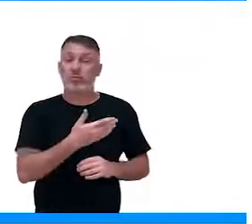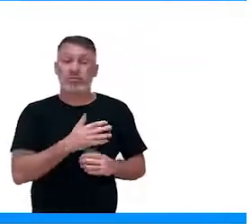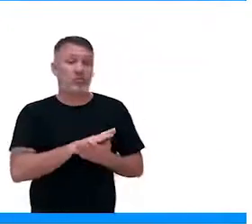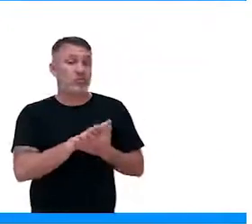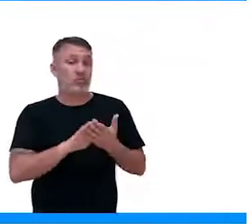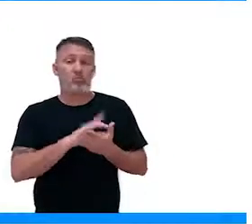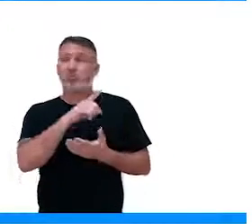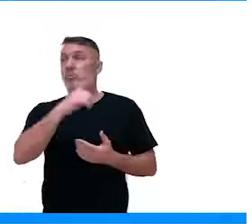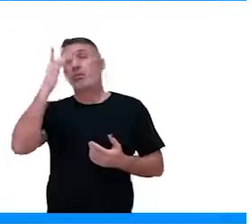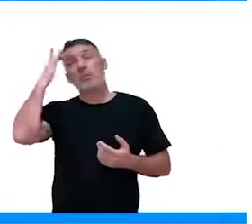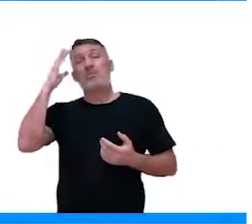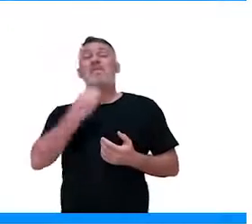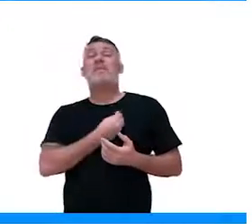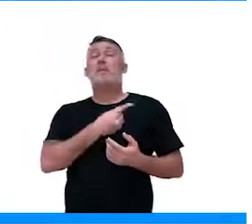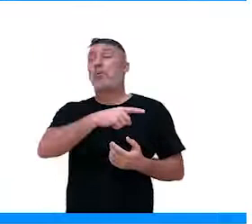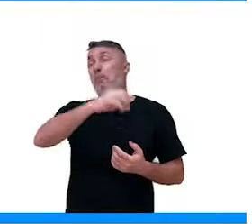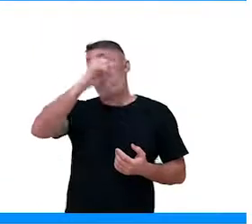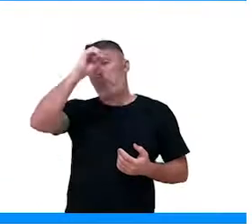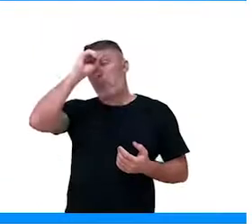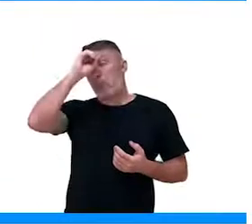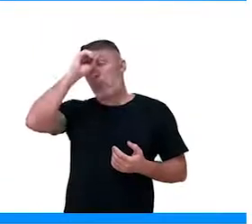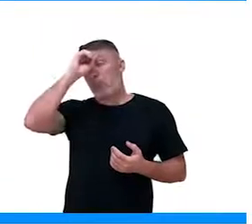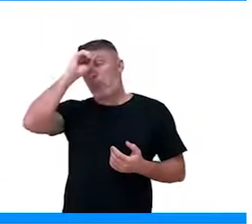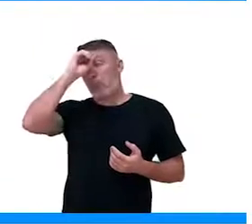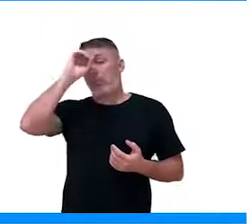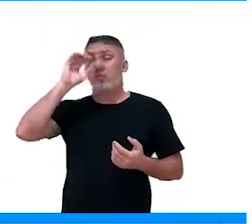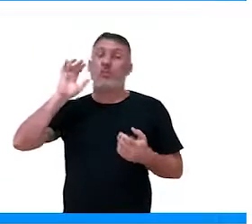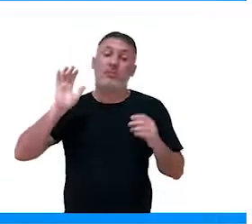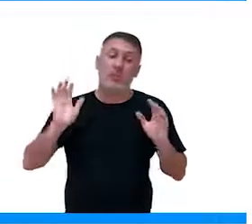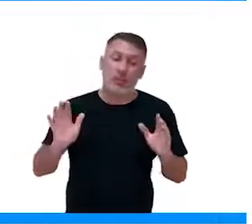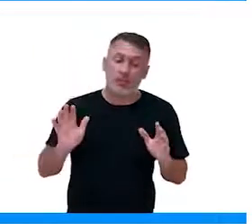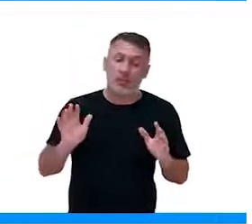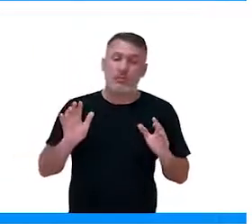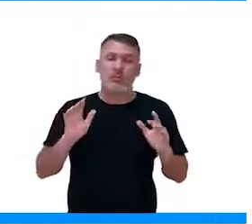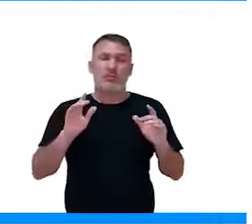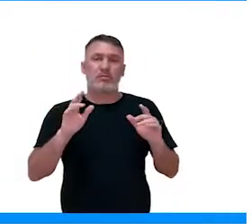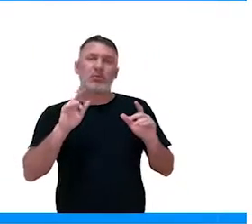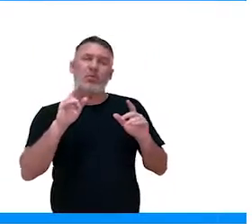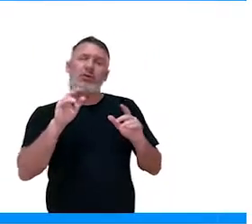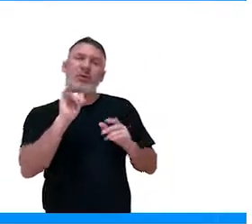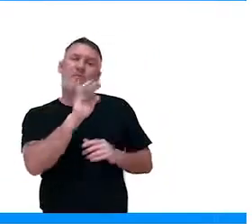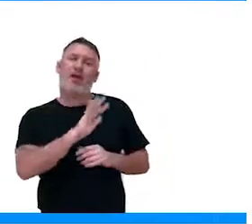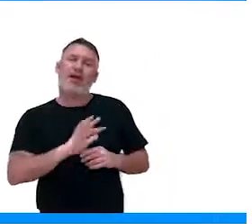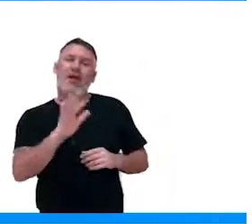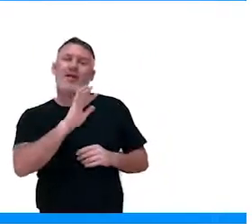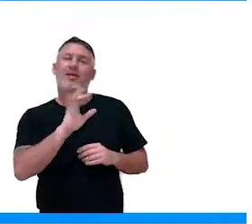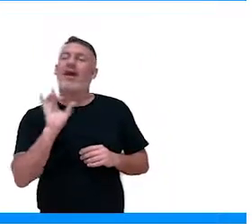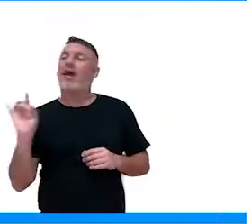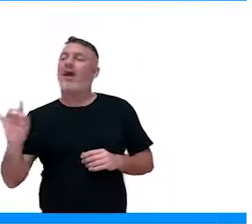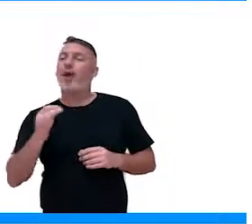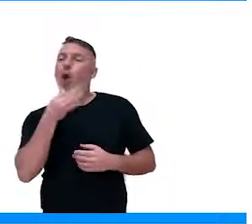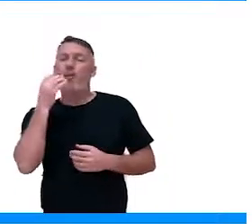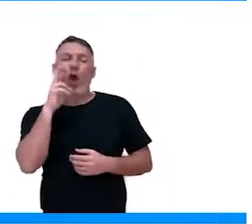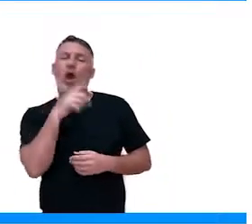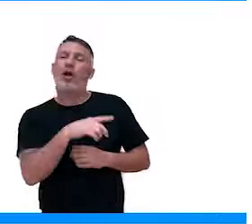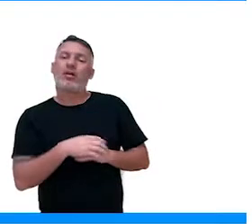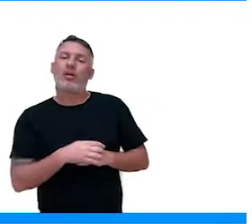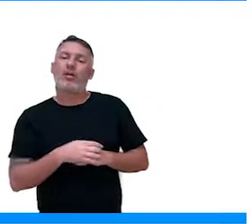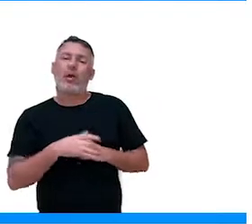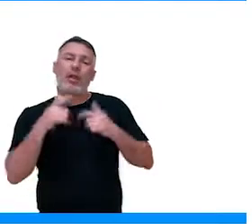frase, ele não sabia nada da vida ainda, né? Mas essa ideia de interpretação que a